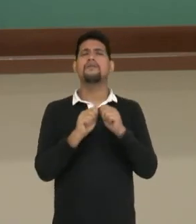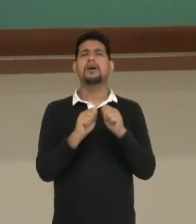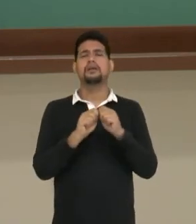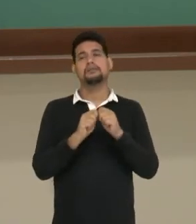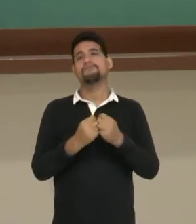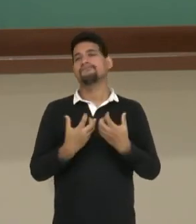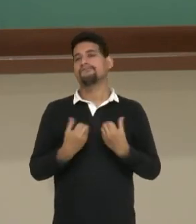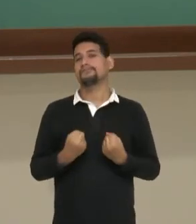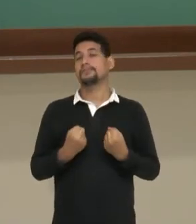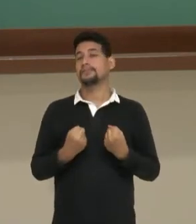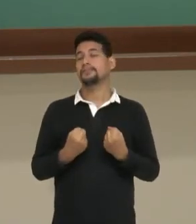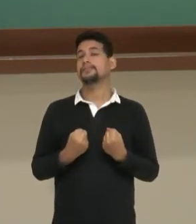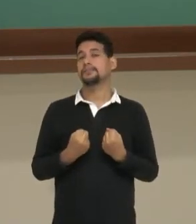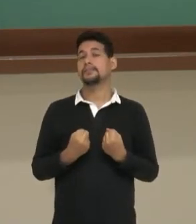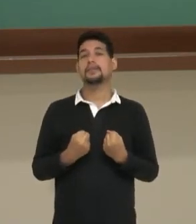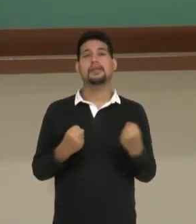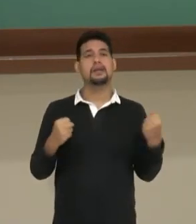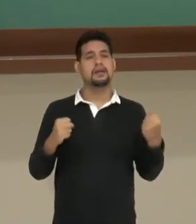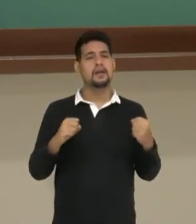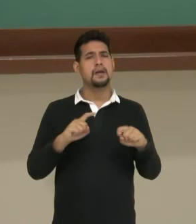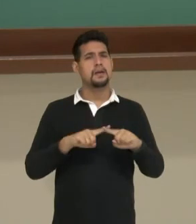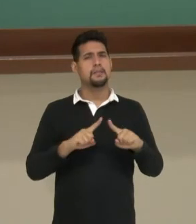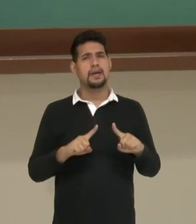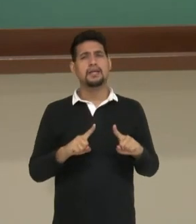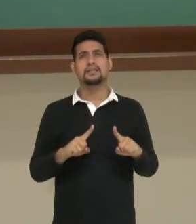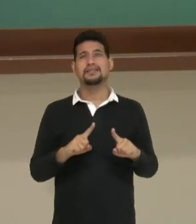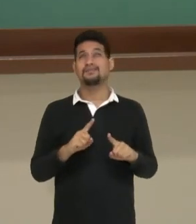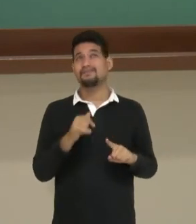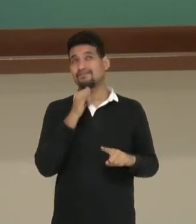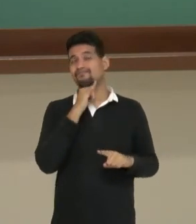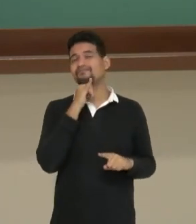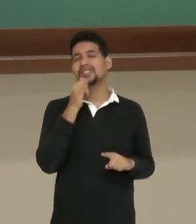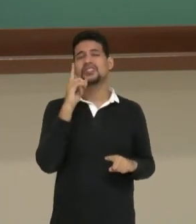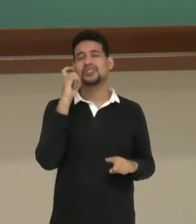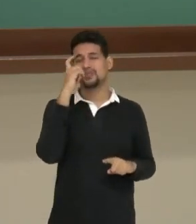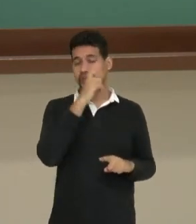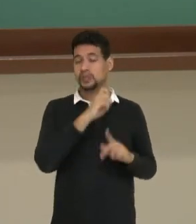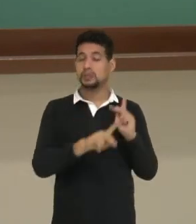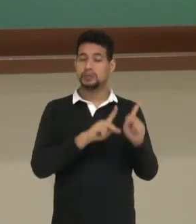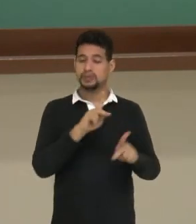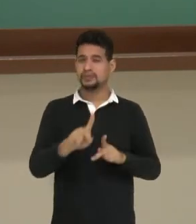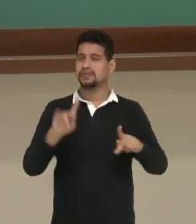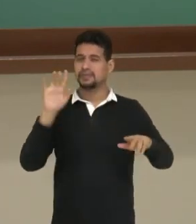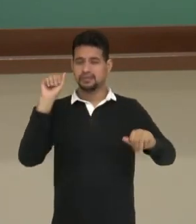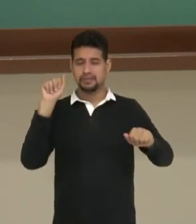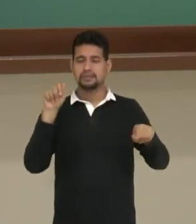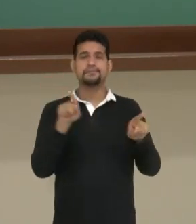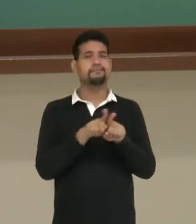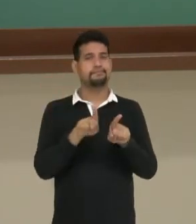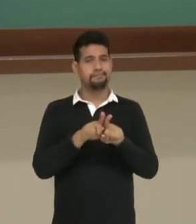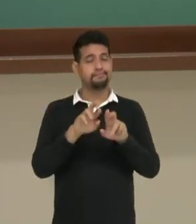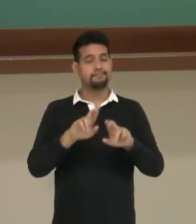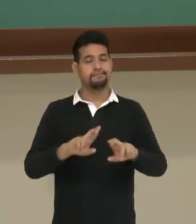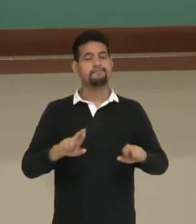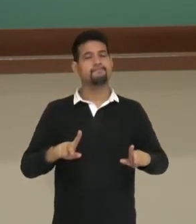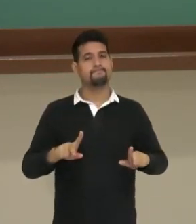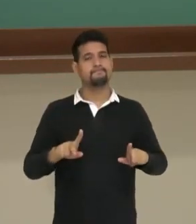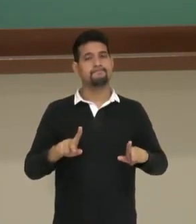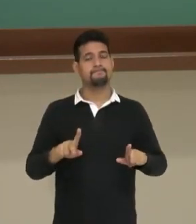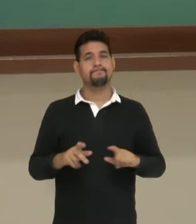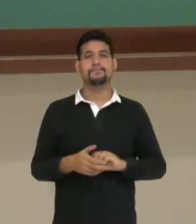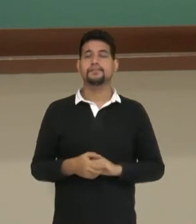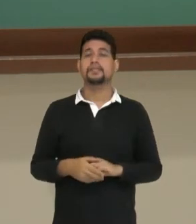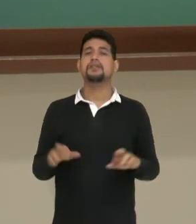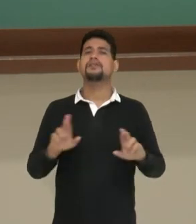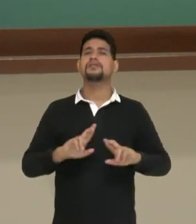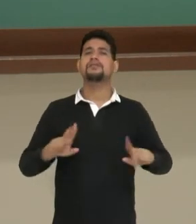resistir, ou seja, foi mais difícil para os espanhóis conquistar o Império Inca do que o Império Azteca,